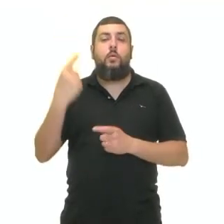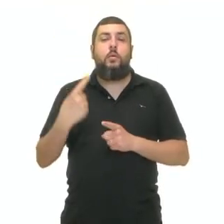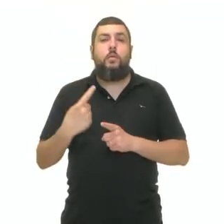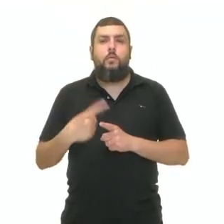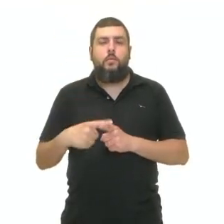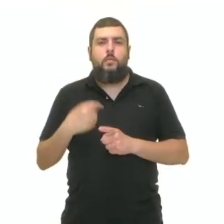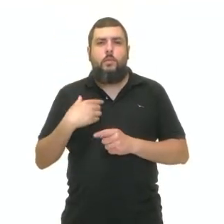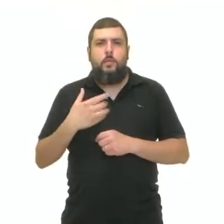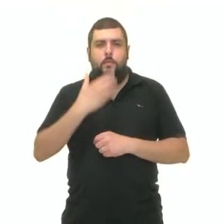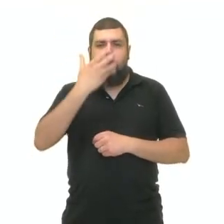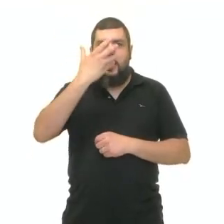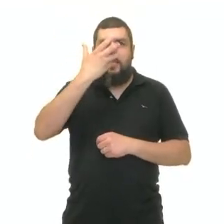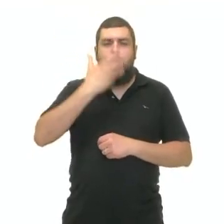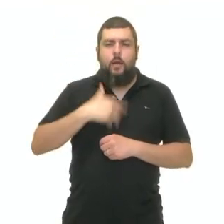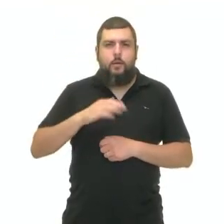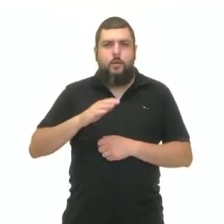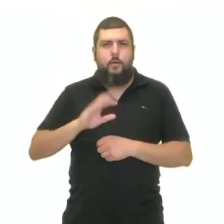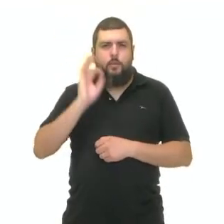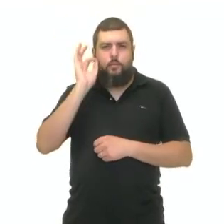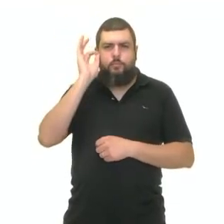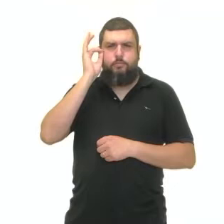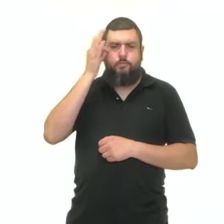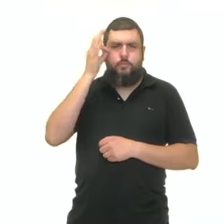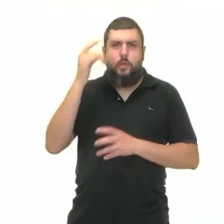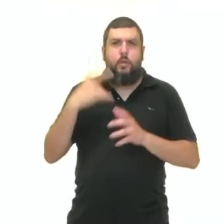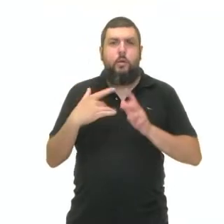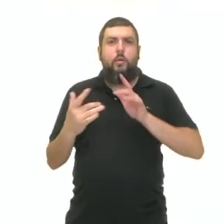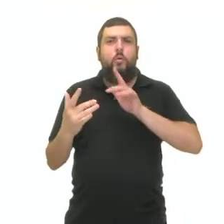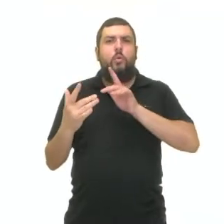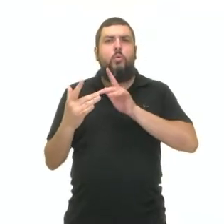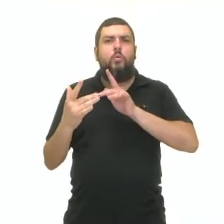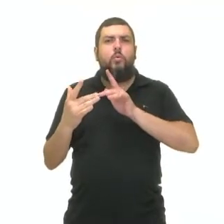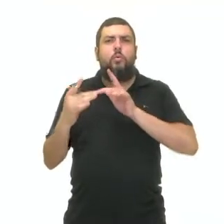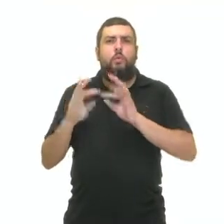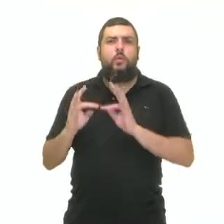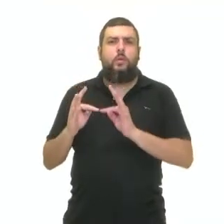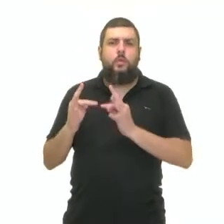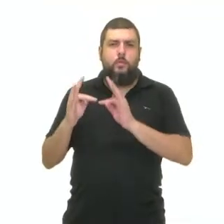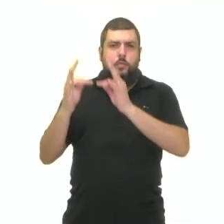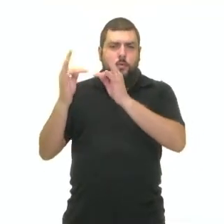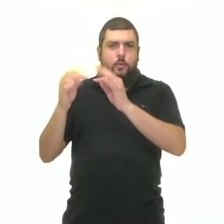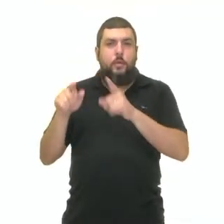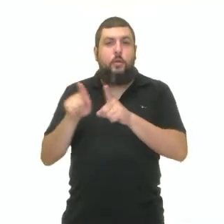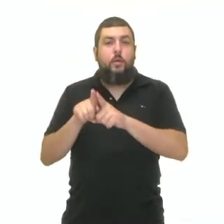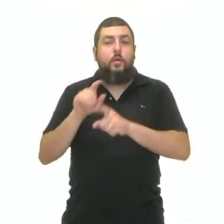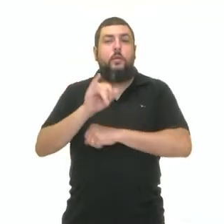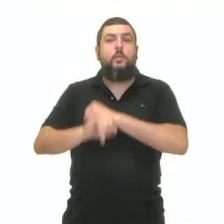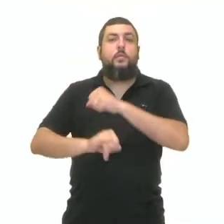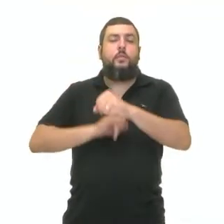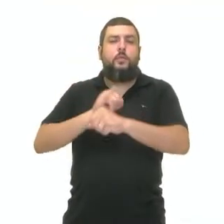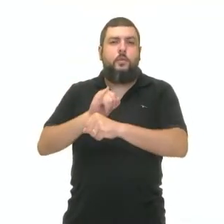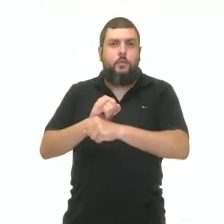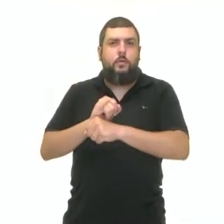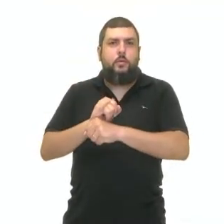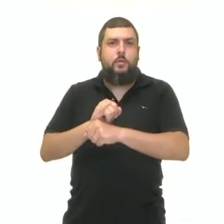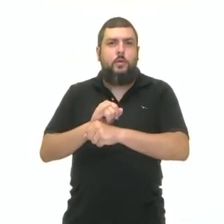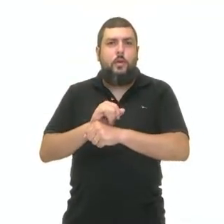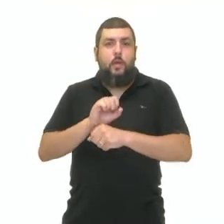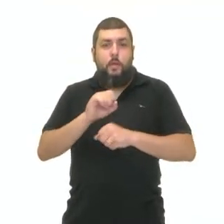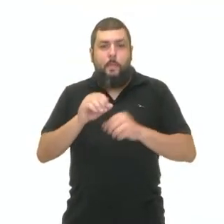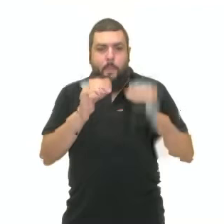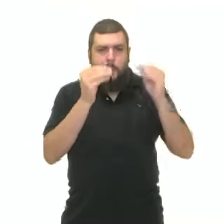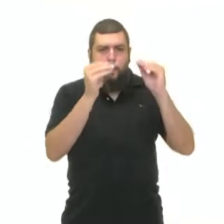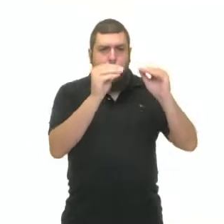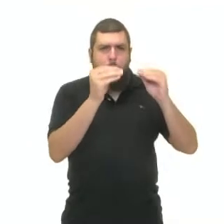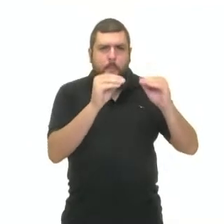contato com aparelhos tecnológicos e disponibilidade de uma rede de navegação, que memoriza cada passo que esse jovem dá